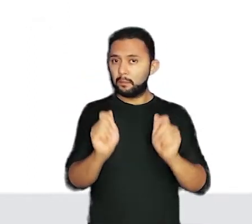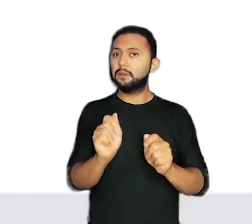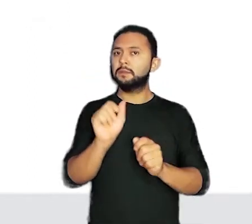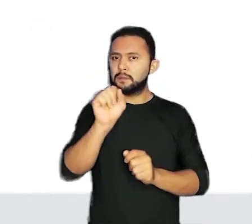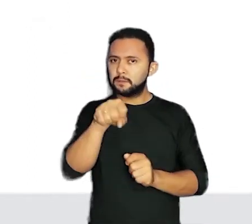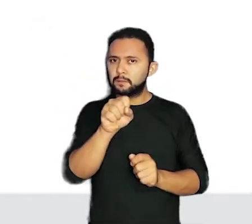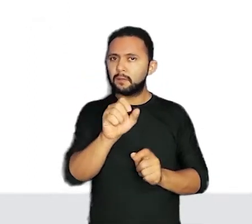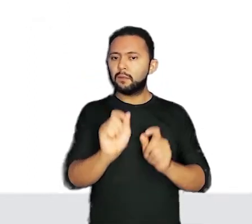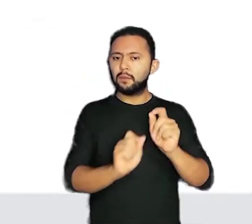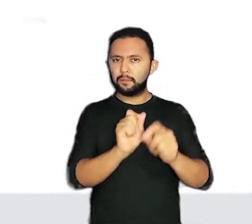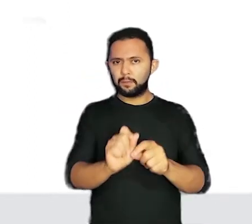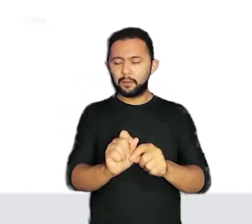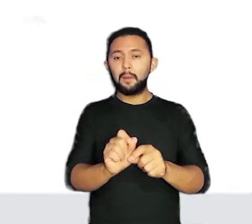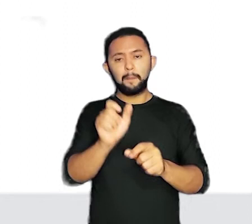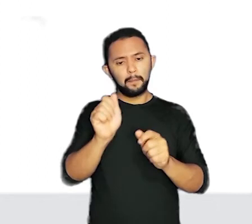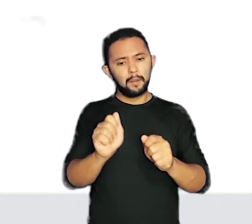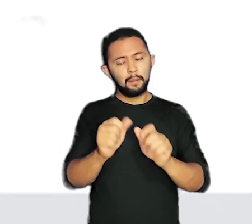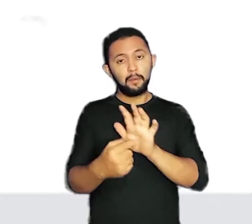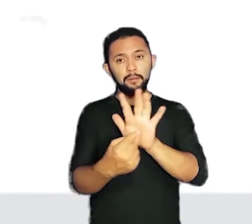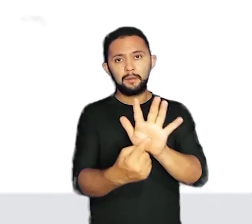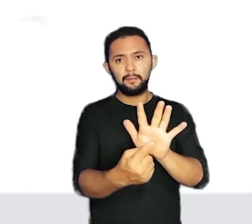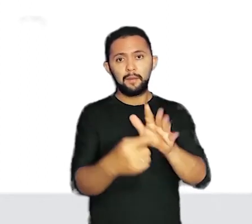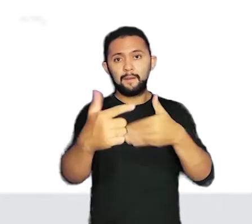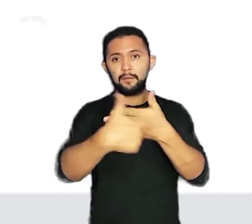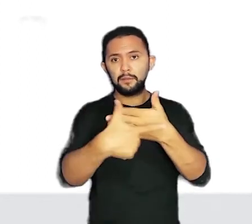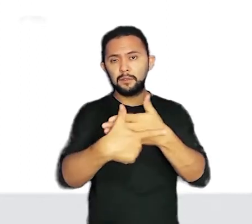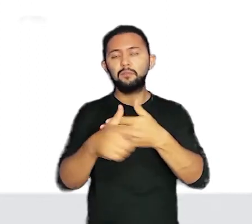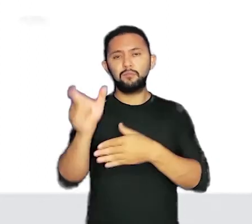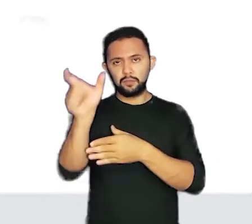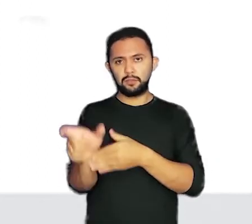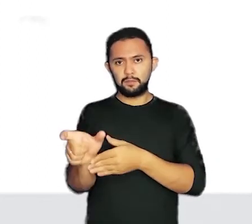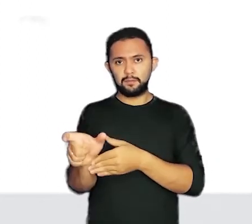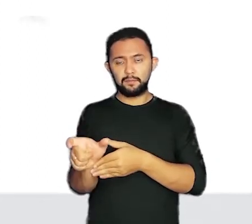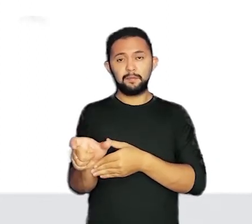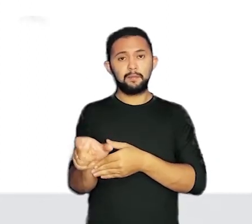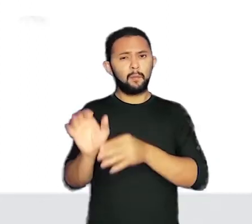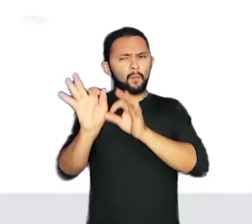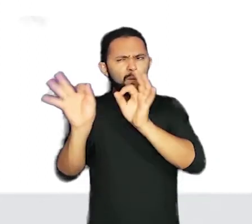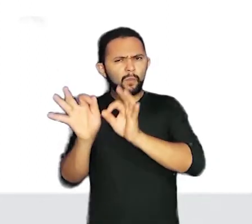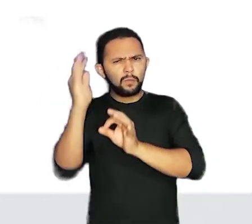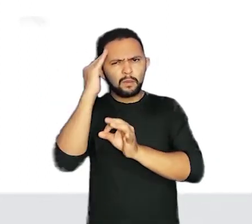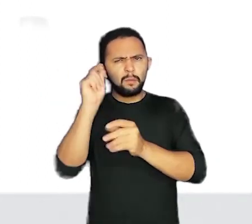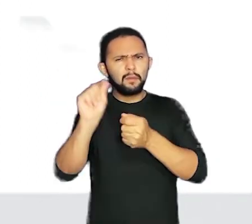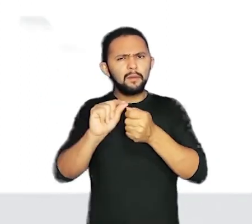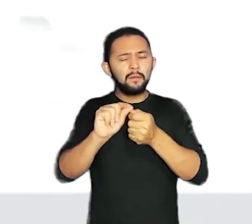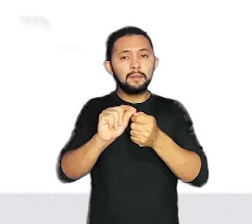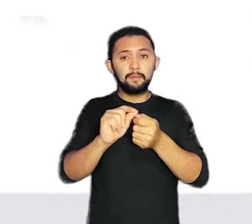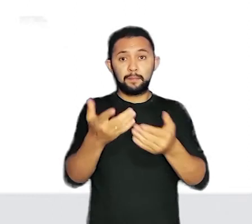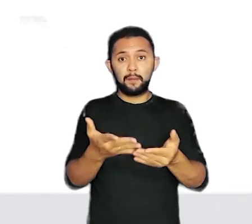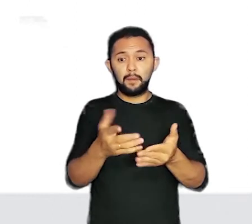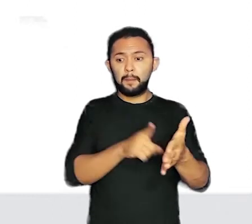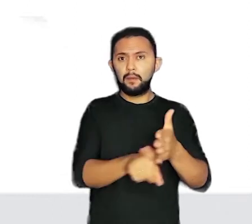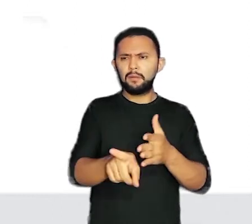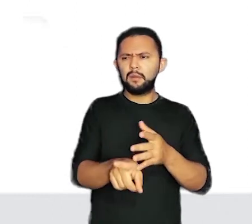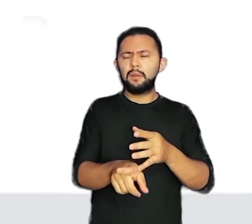sim desempenhar a função de sujeito. Então ninguém sabia o que fazer naquela situação. Quem era que não sabia o